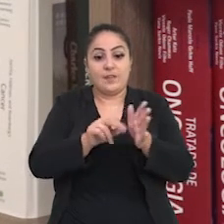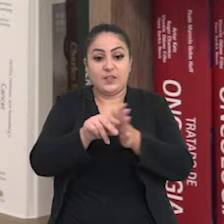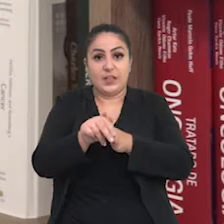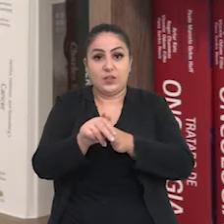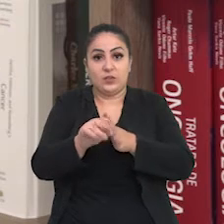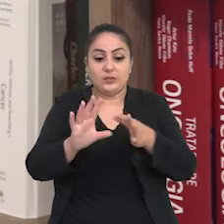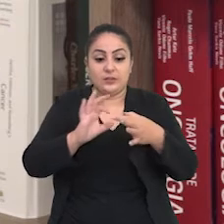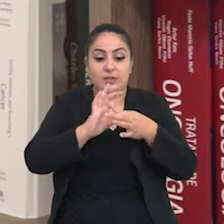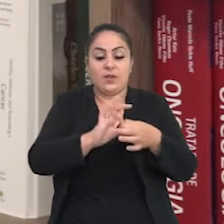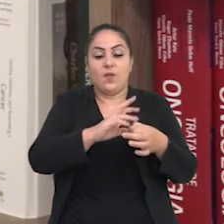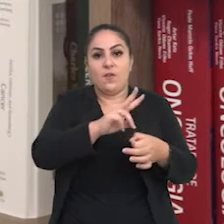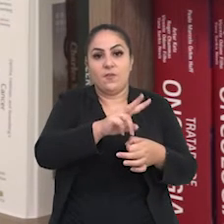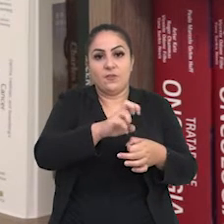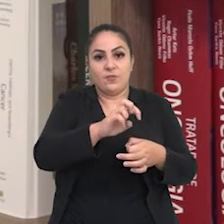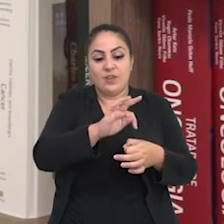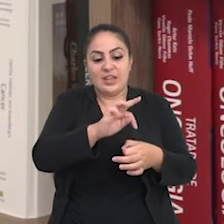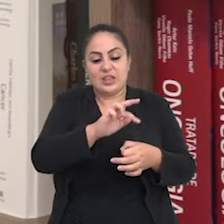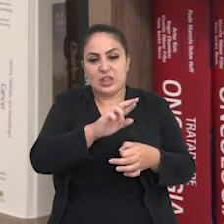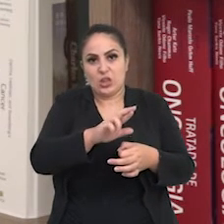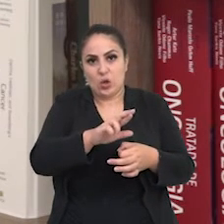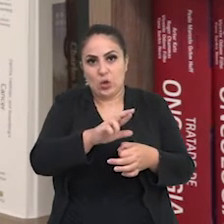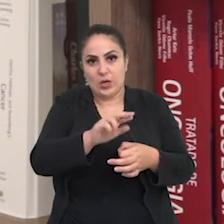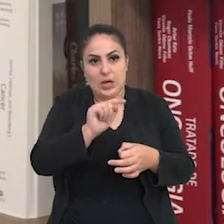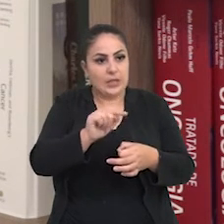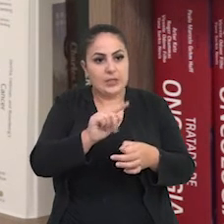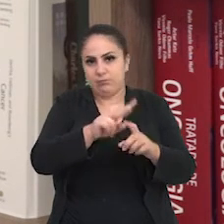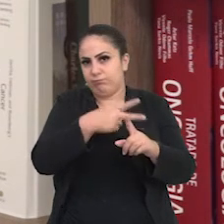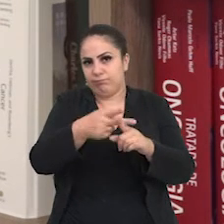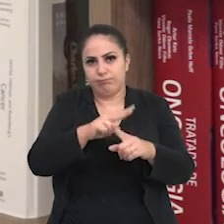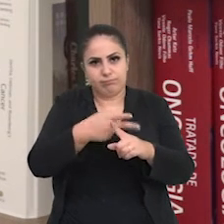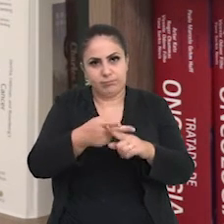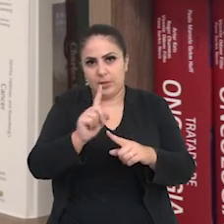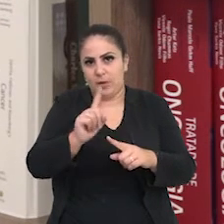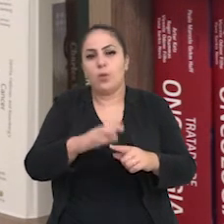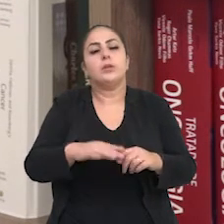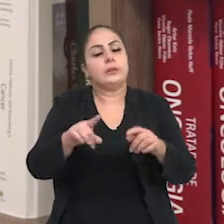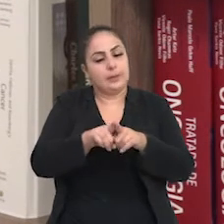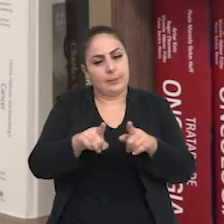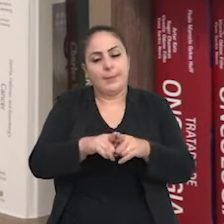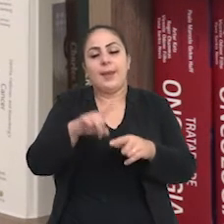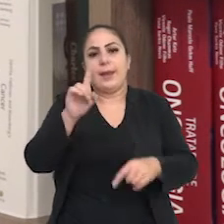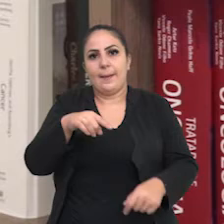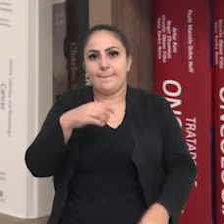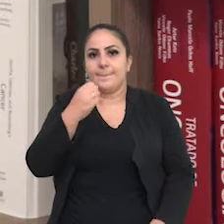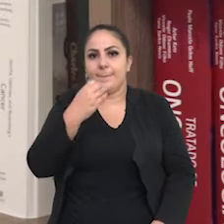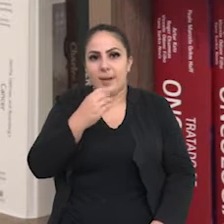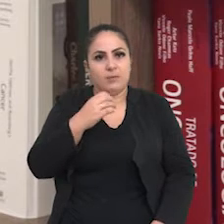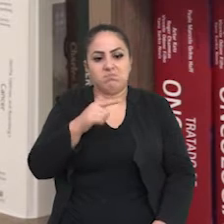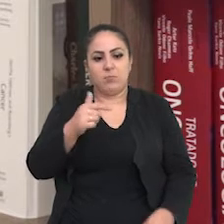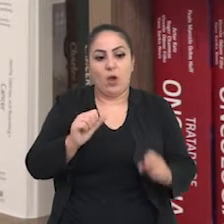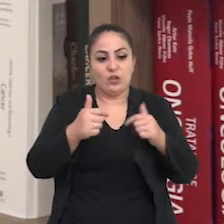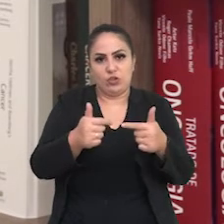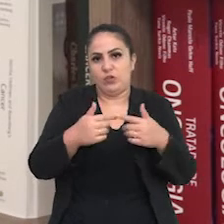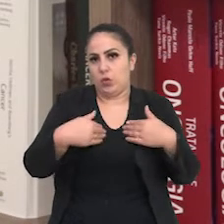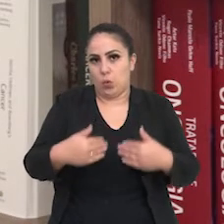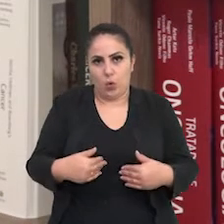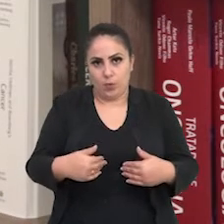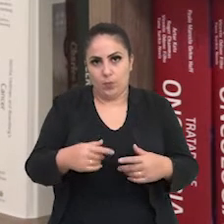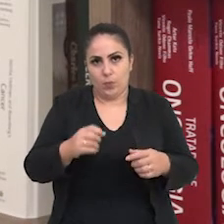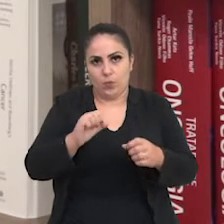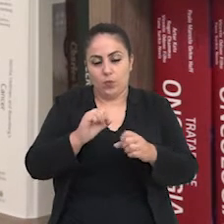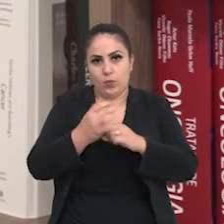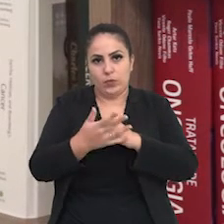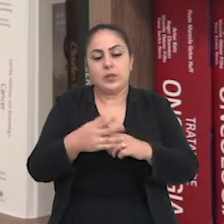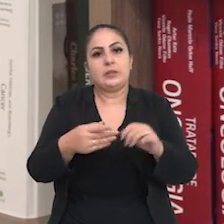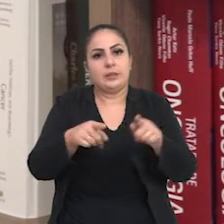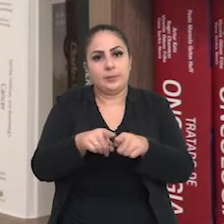e esse vetor viral é um vetor não replicante, também é considerado então inativo, também